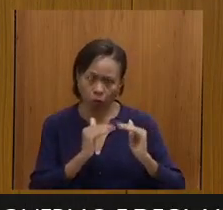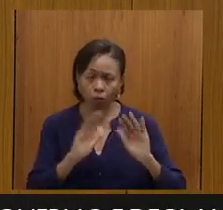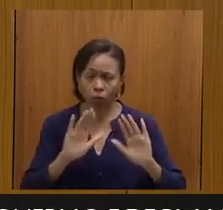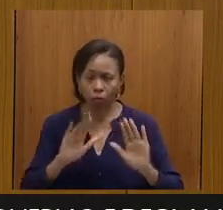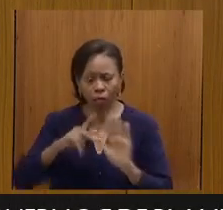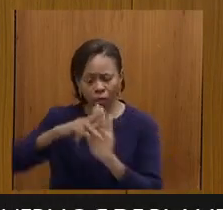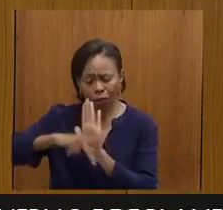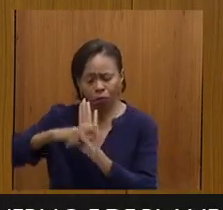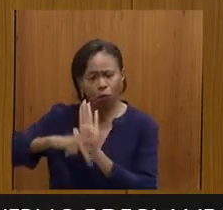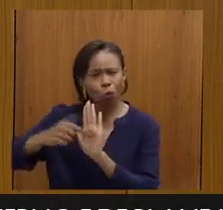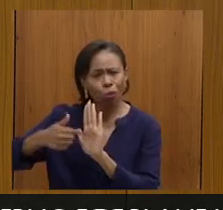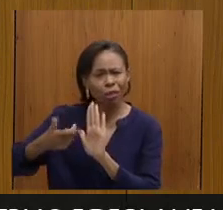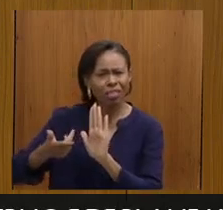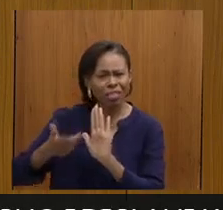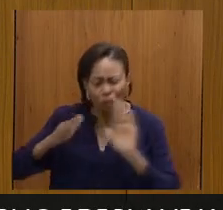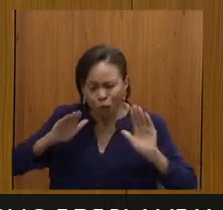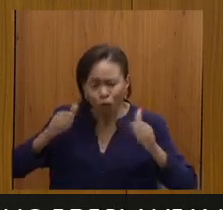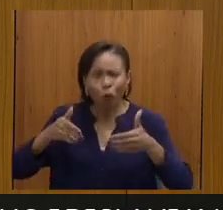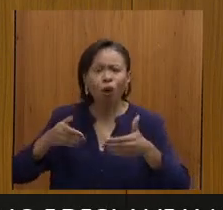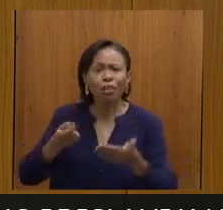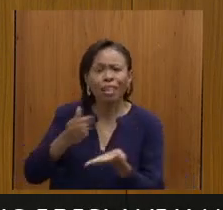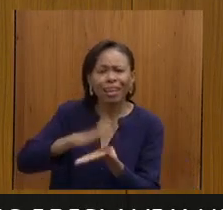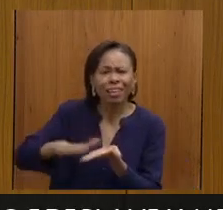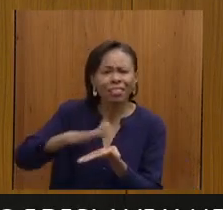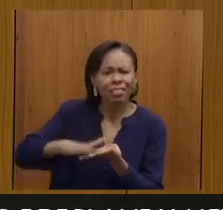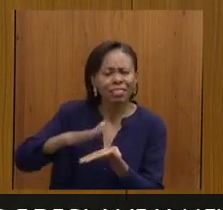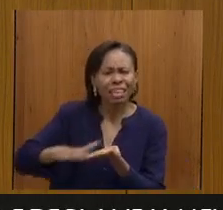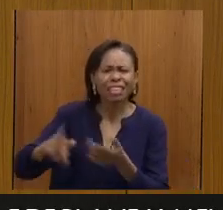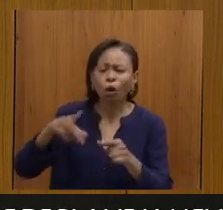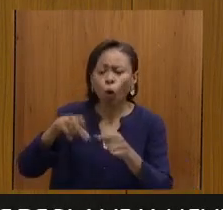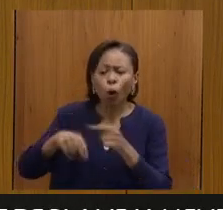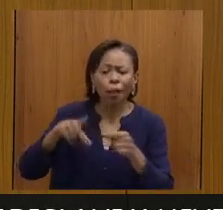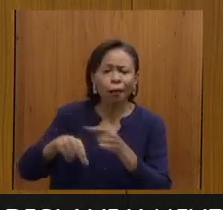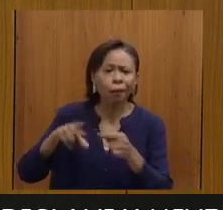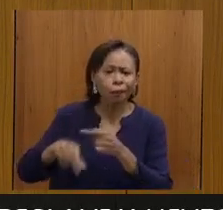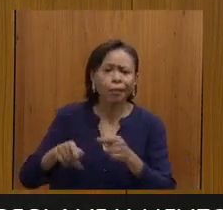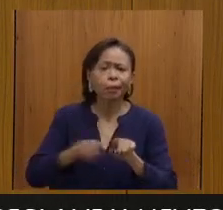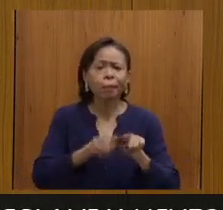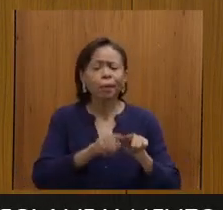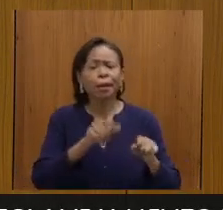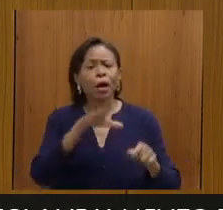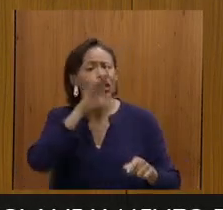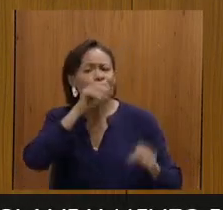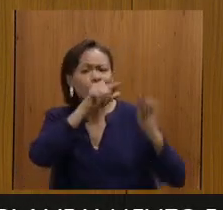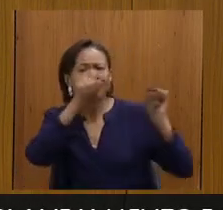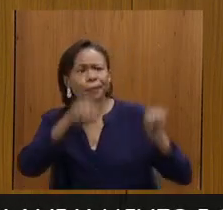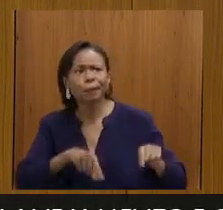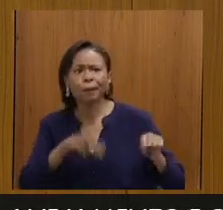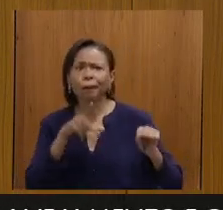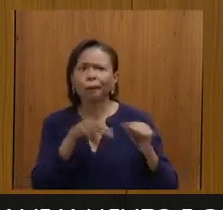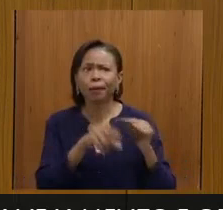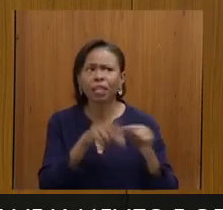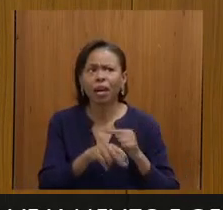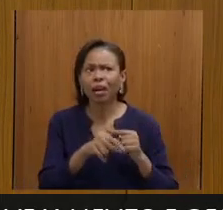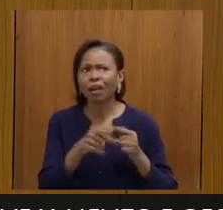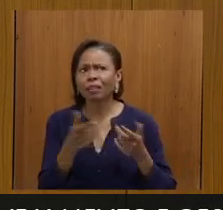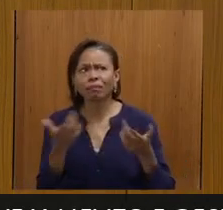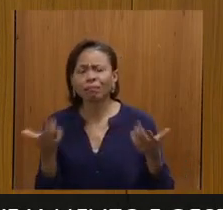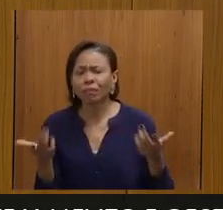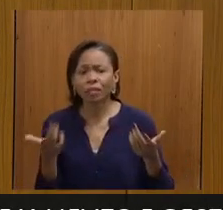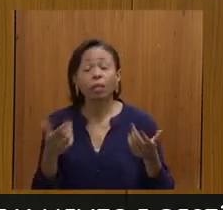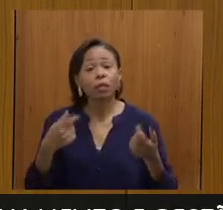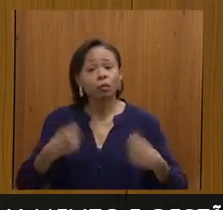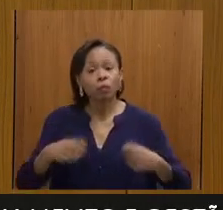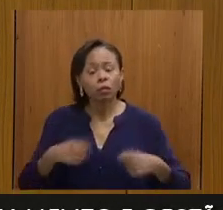é muito focado em cortar a despesa, em cortar a questão de servidores públicos, em cortar isso que lá. Eu acho que a gente poderia